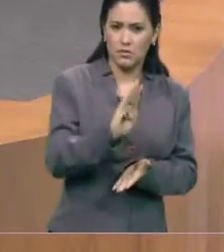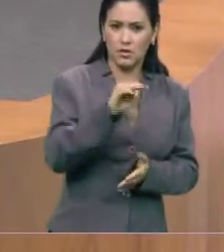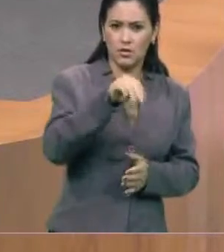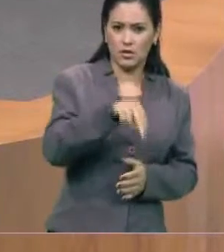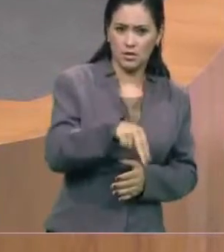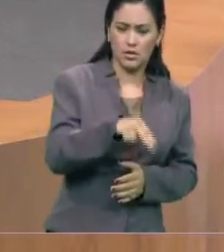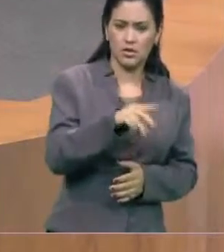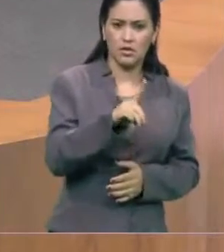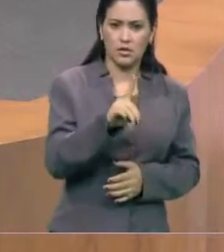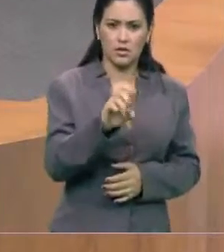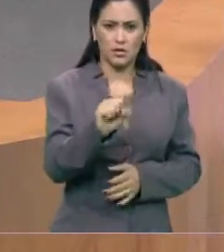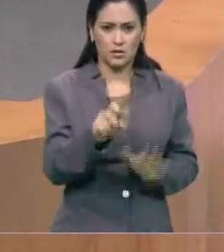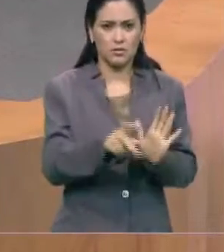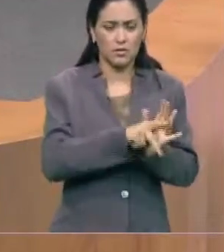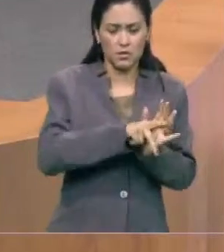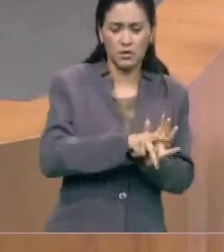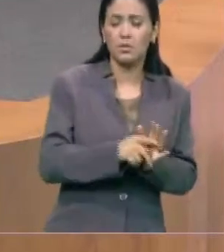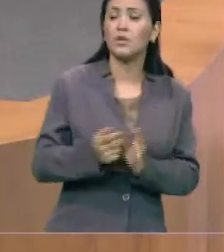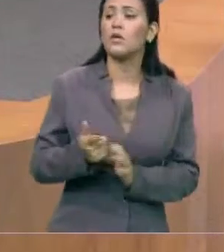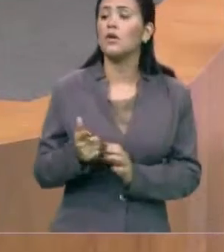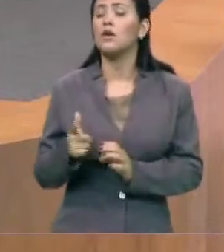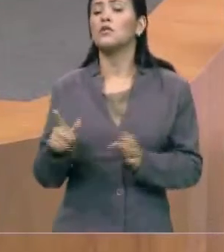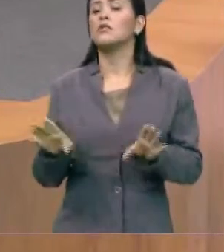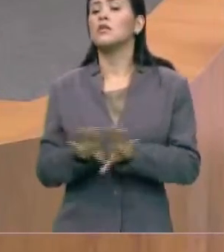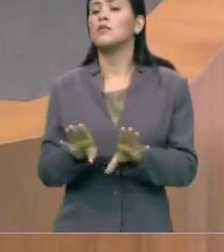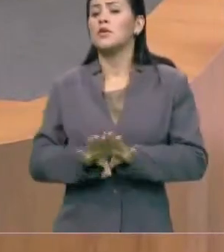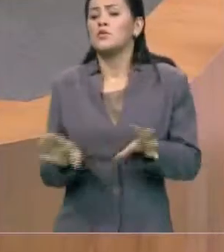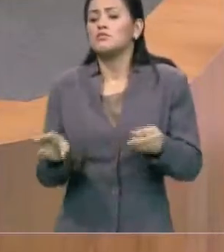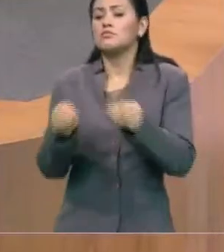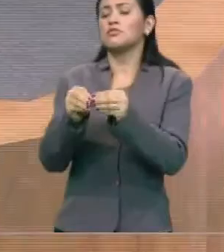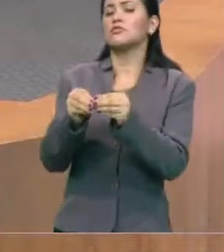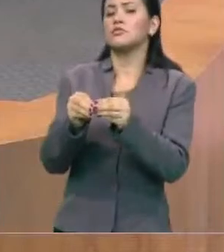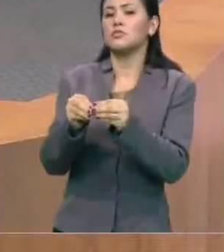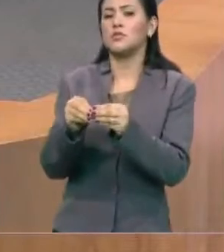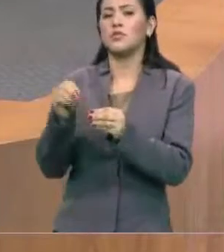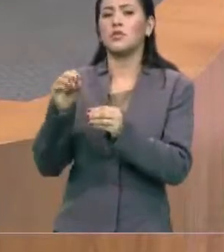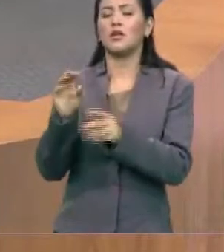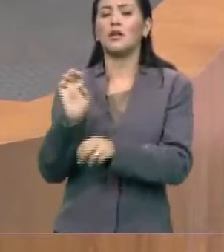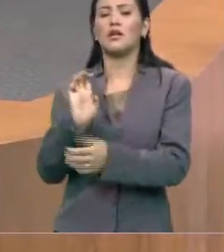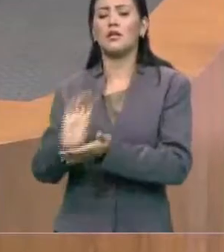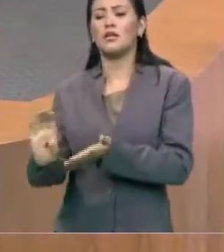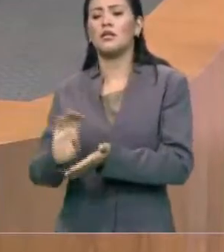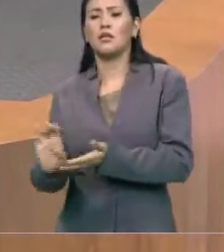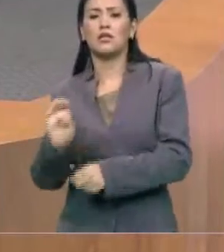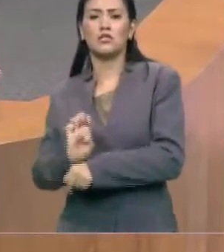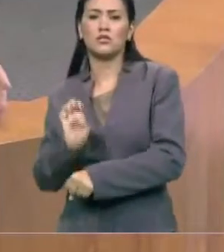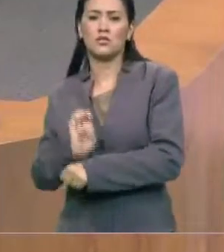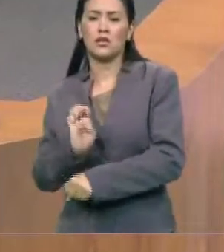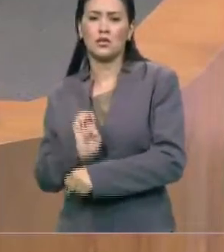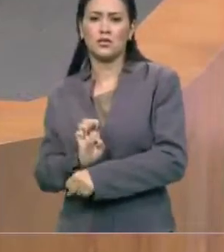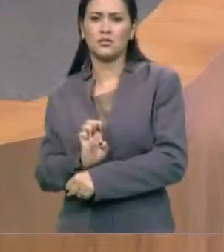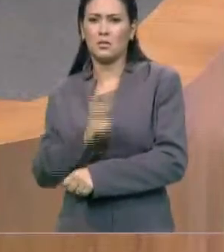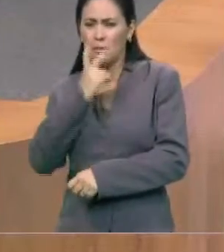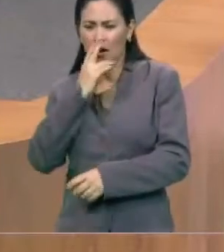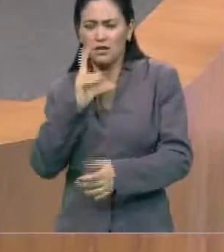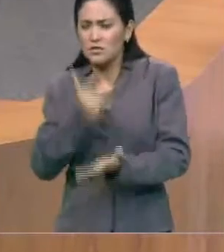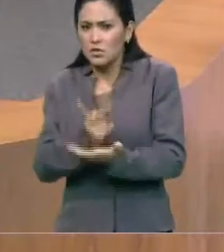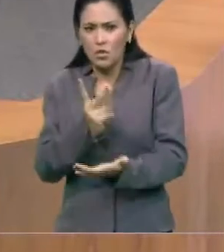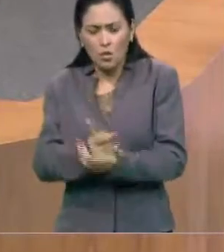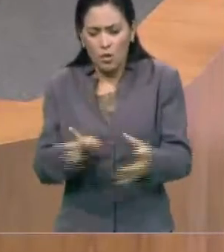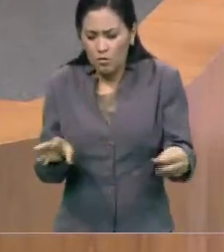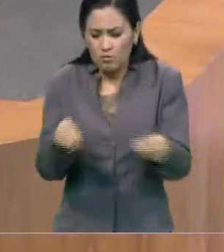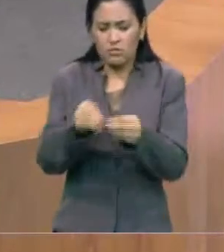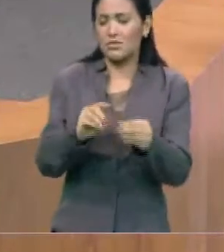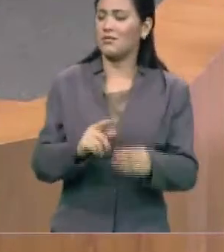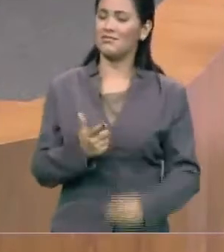com recurso do Estado. Ele faz uma mistura, como se fosse a mesma coisa. E foi dizer